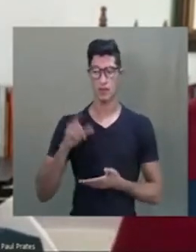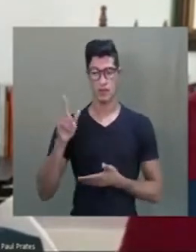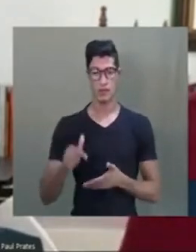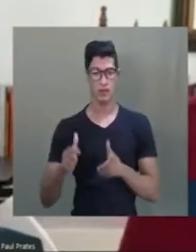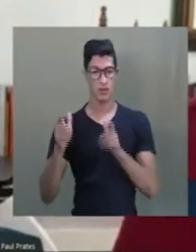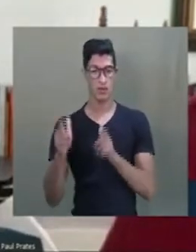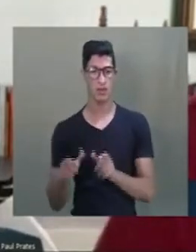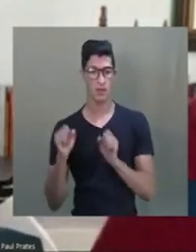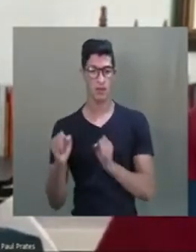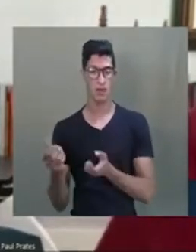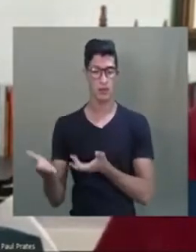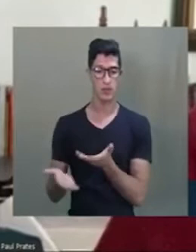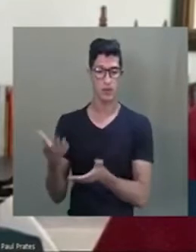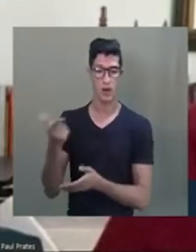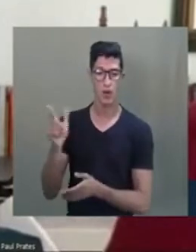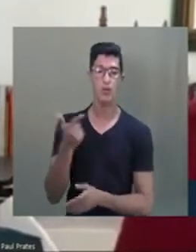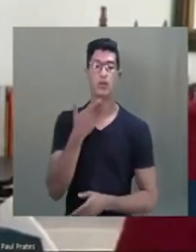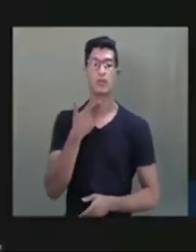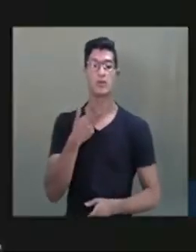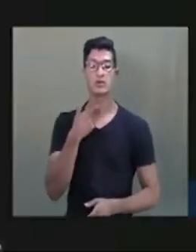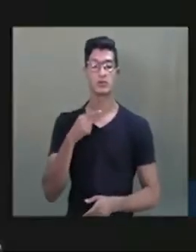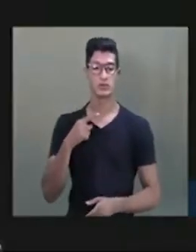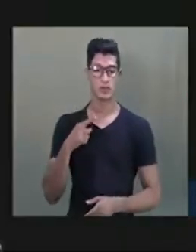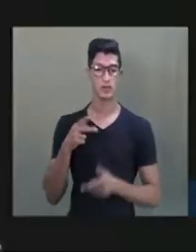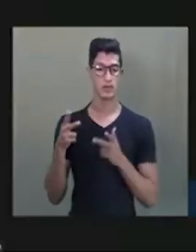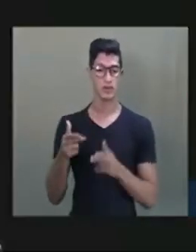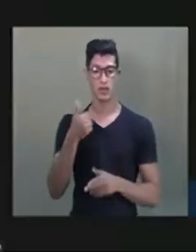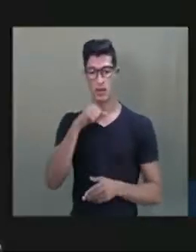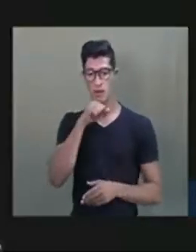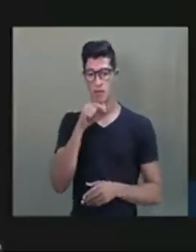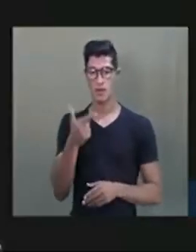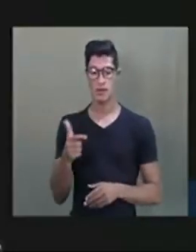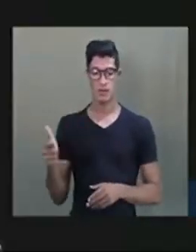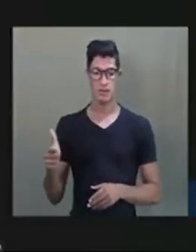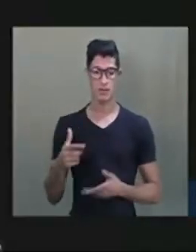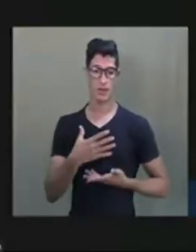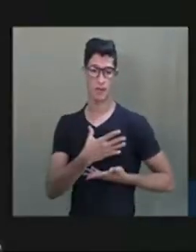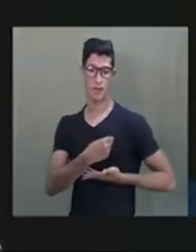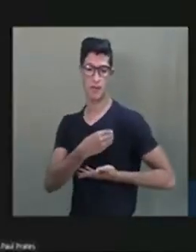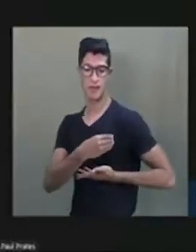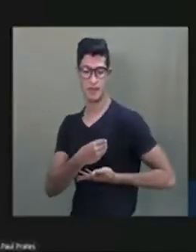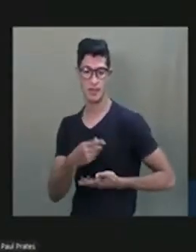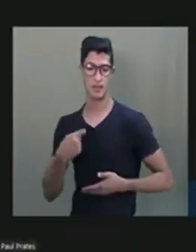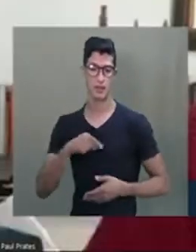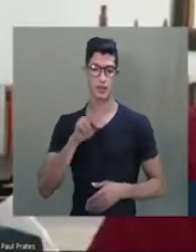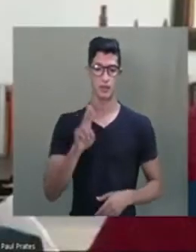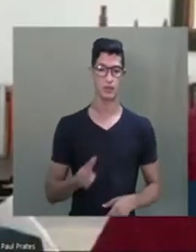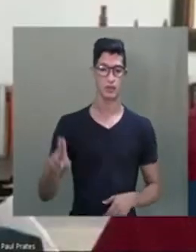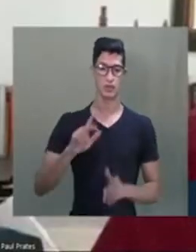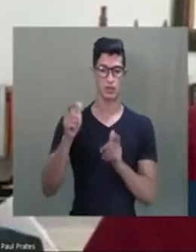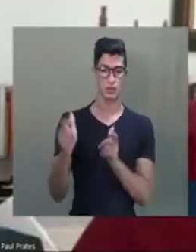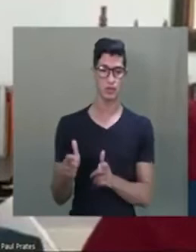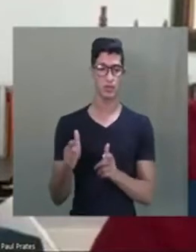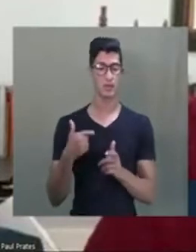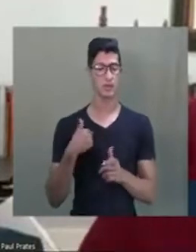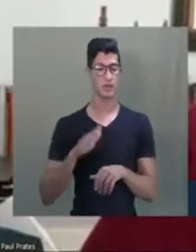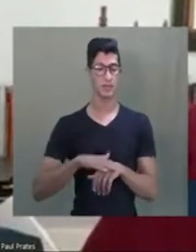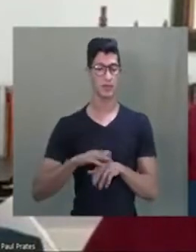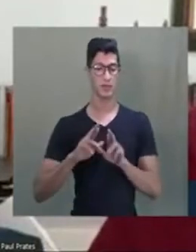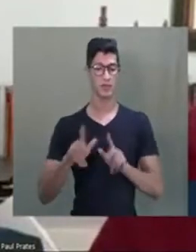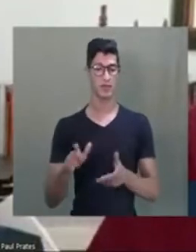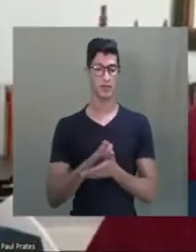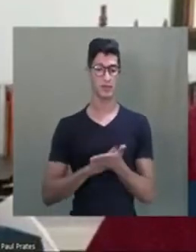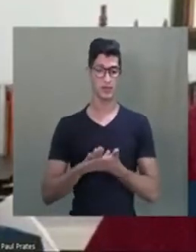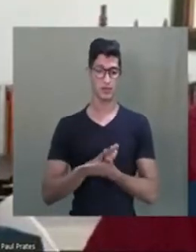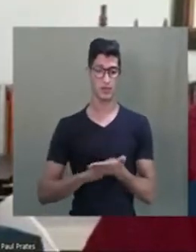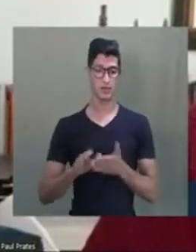local que pode servir a outros propósitos, inclusive enquanto a mãe não está amamentando, não está utilizando aquele local. Então não faz diferença